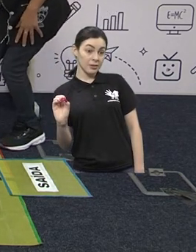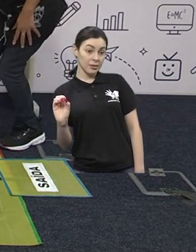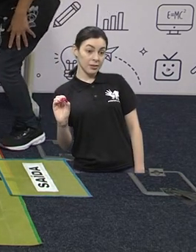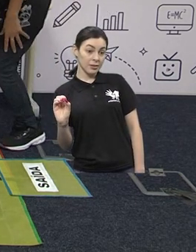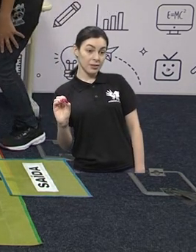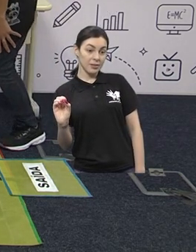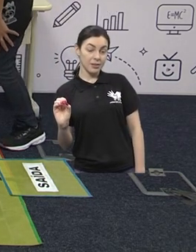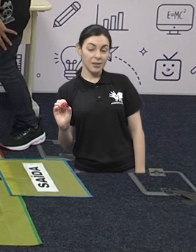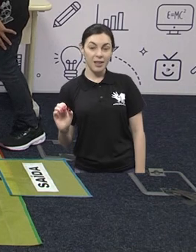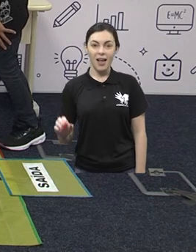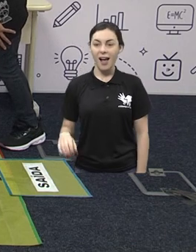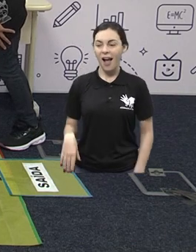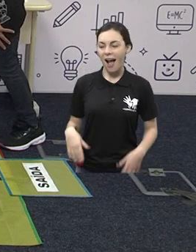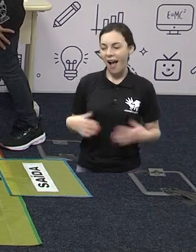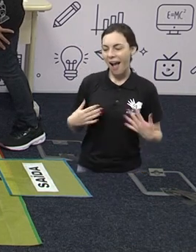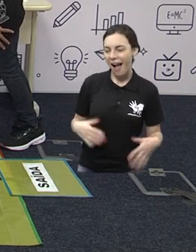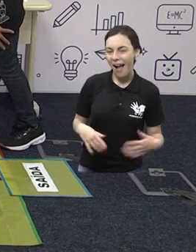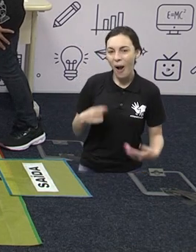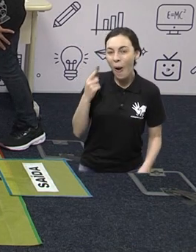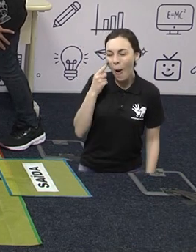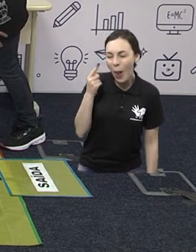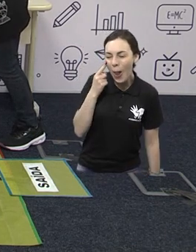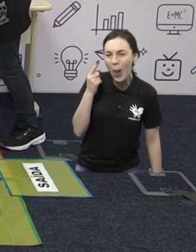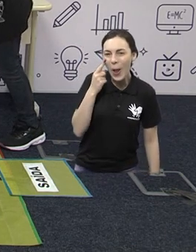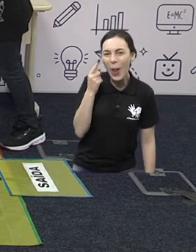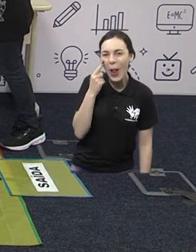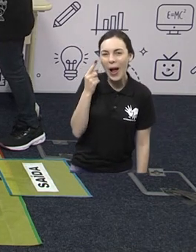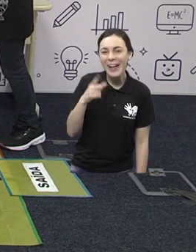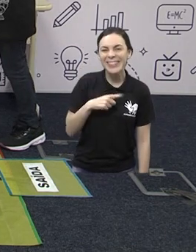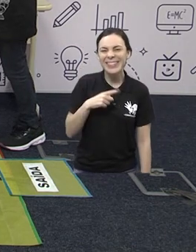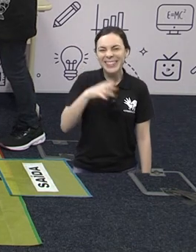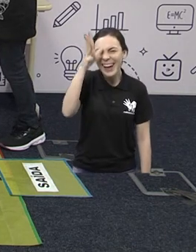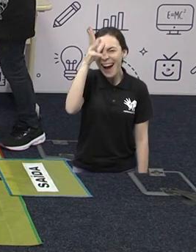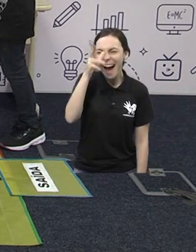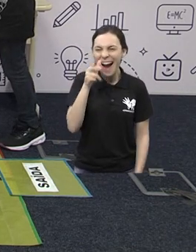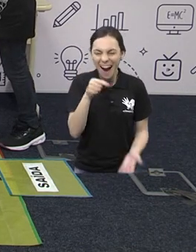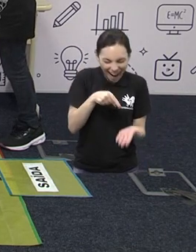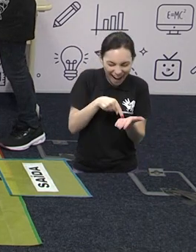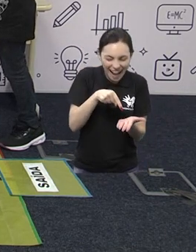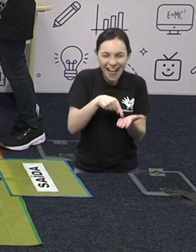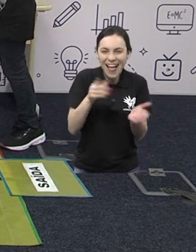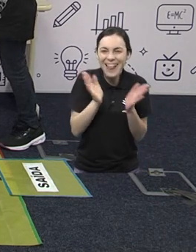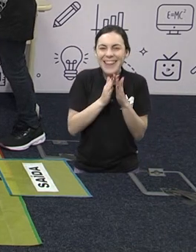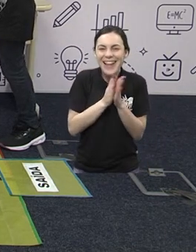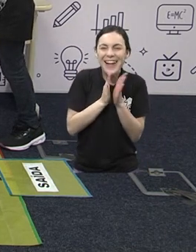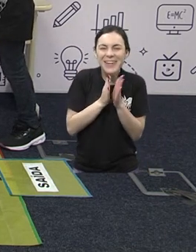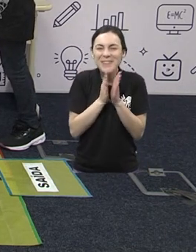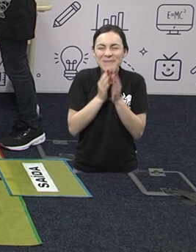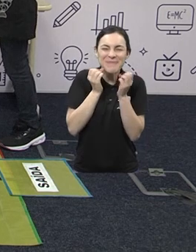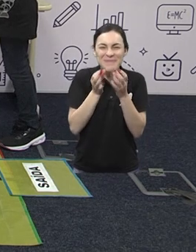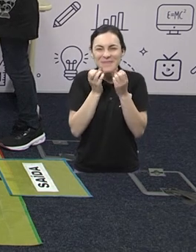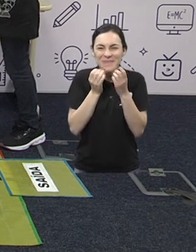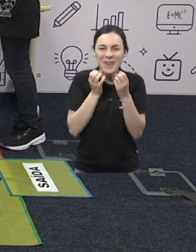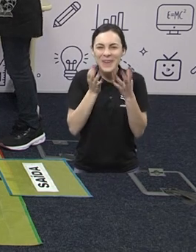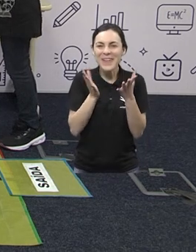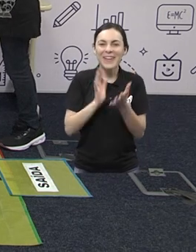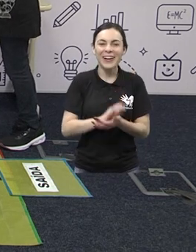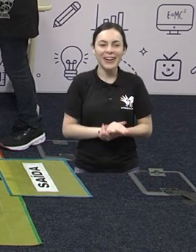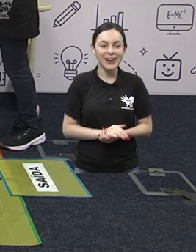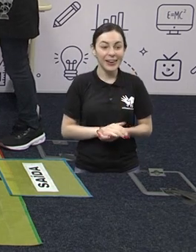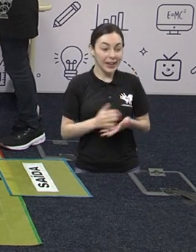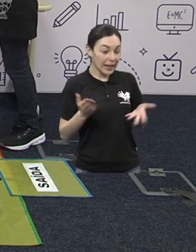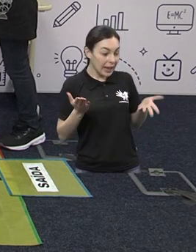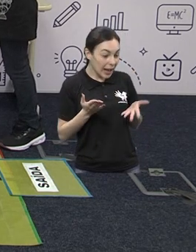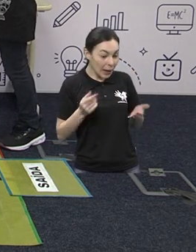dá 10. Então, e eu... como? Ah, Márcia, olha aqui o que aconteceu. Eu cheguei na galinha. Chegou na galinha, e